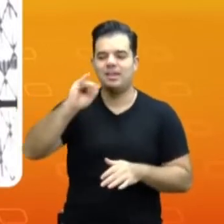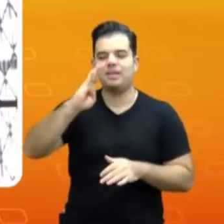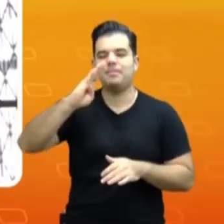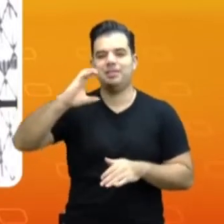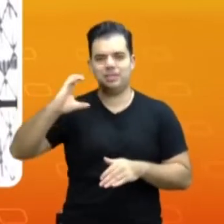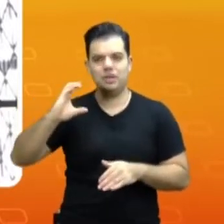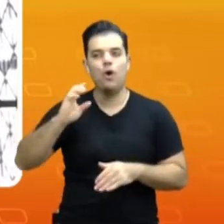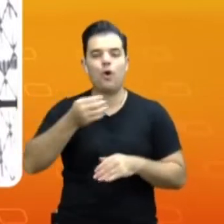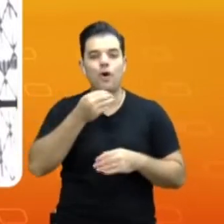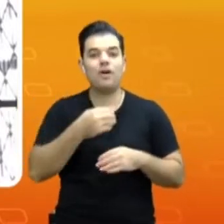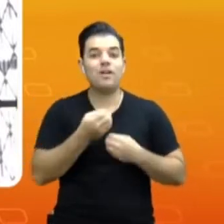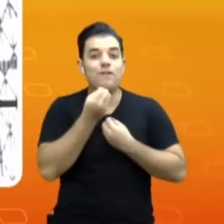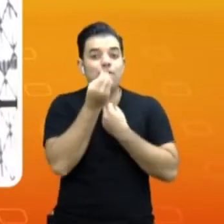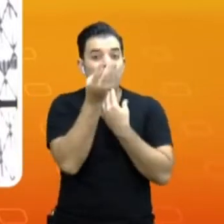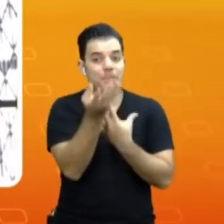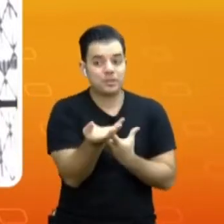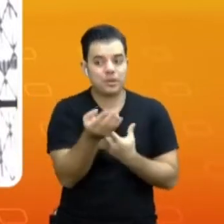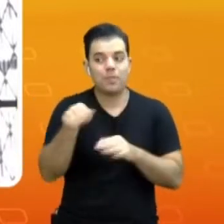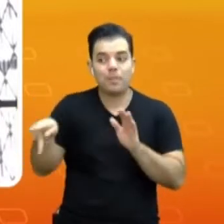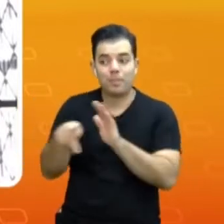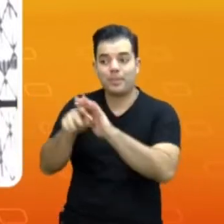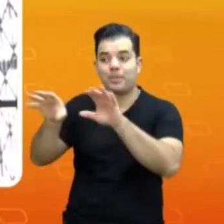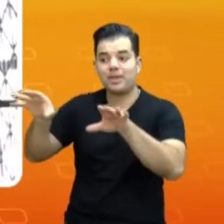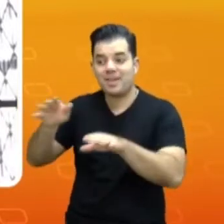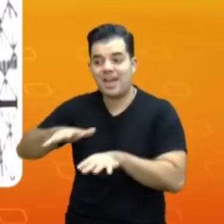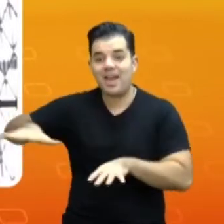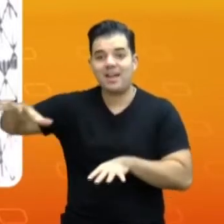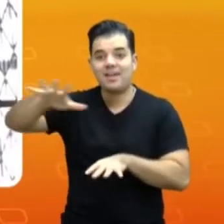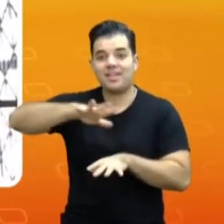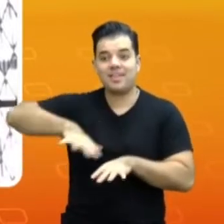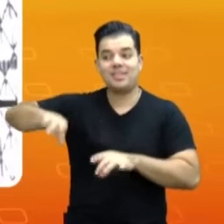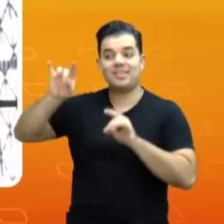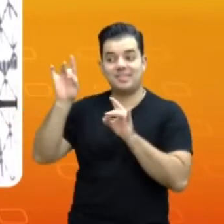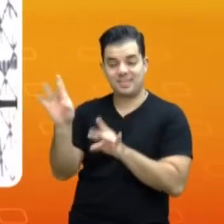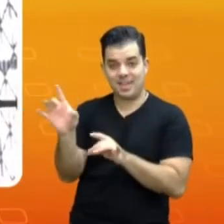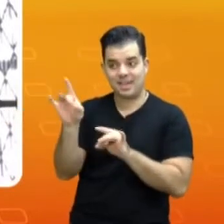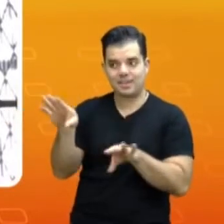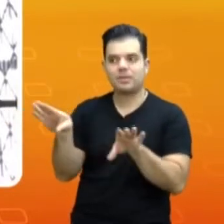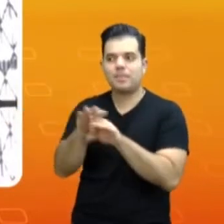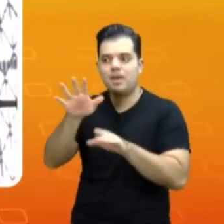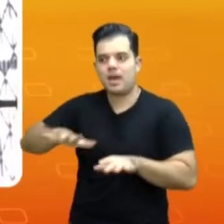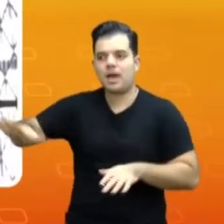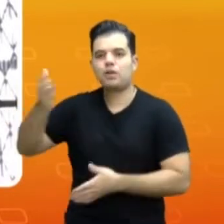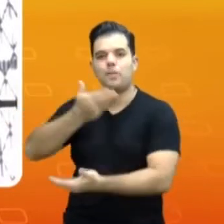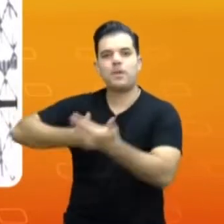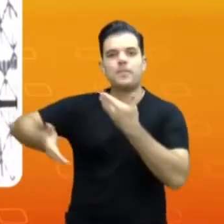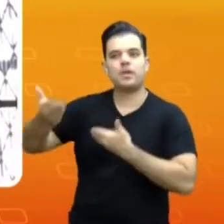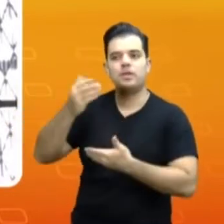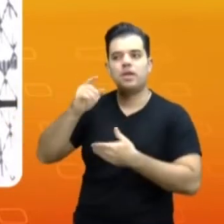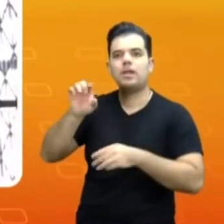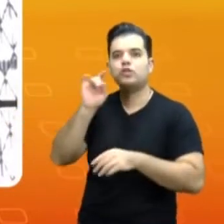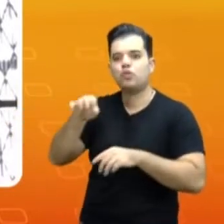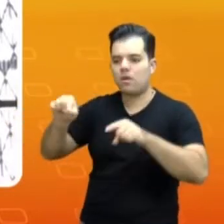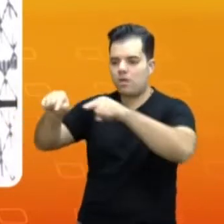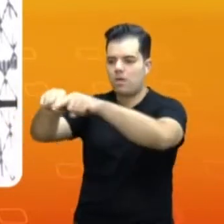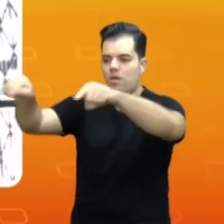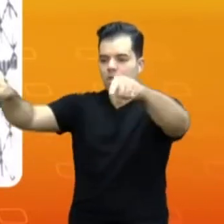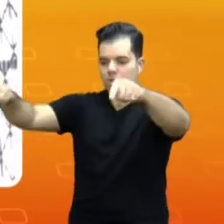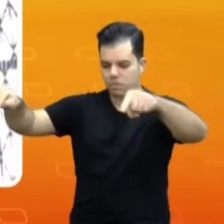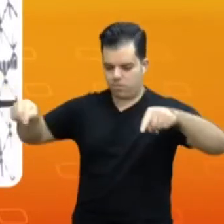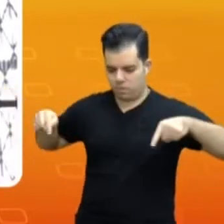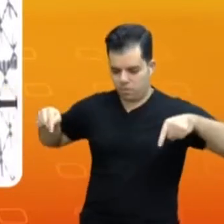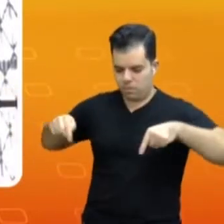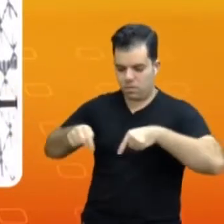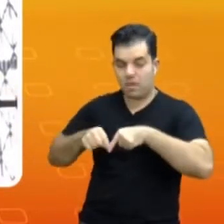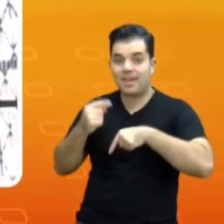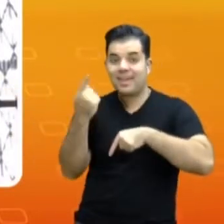trazer uma informação para vocês. O que a gente pegou de área técnica na área compartilhada foi 15 metros quadrados.